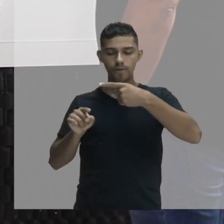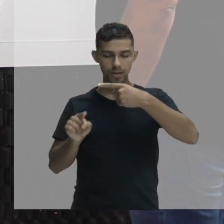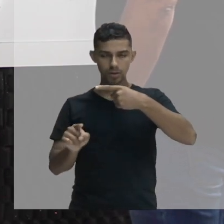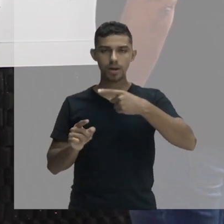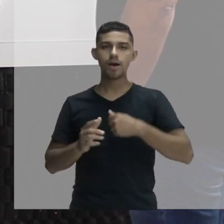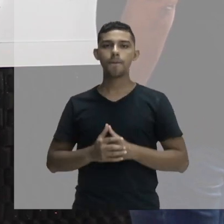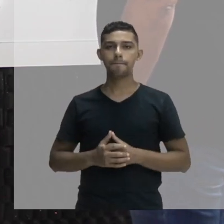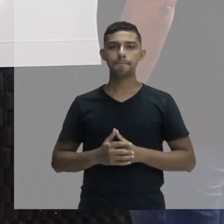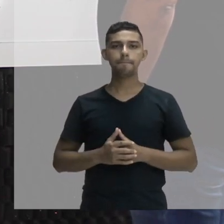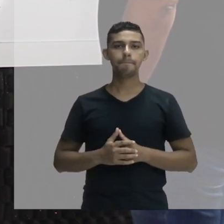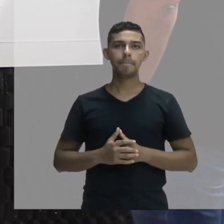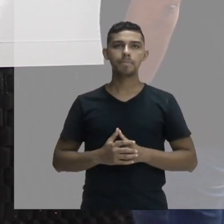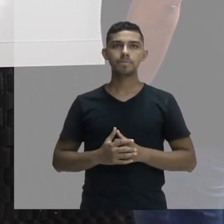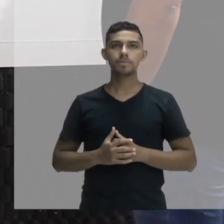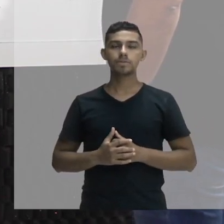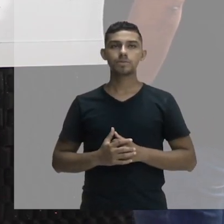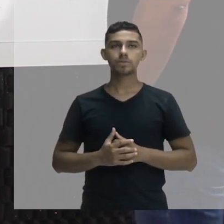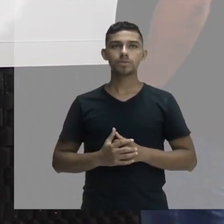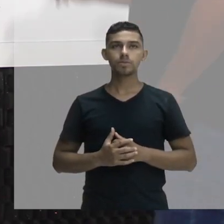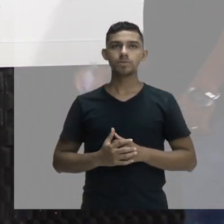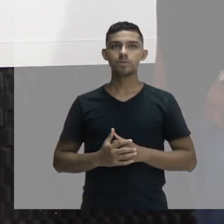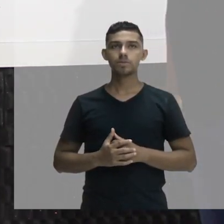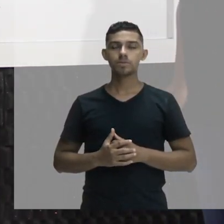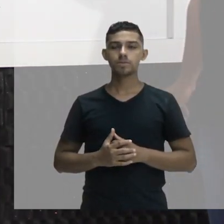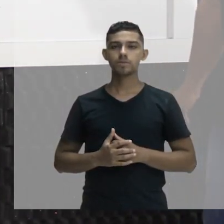sobre 5 fatorial.